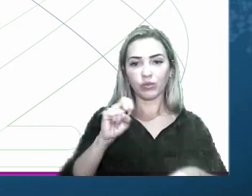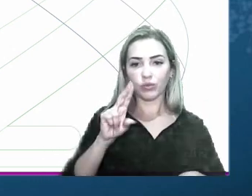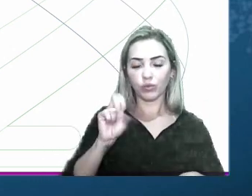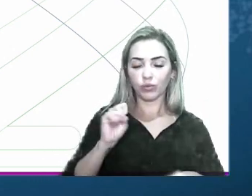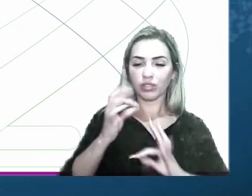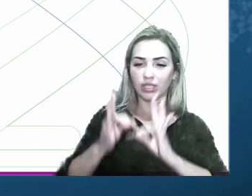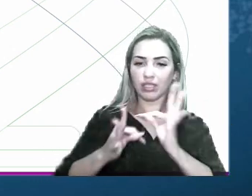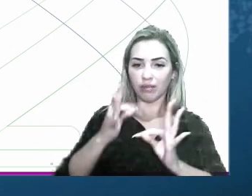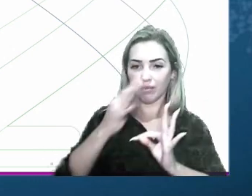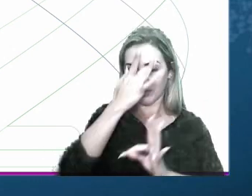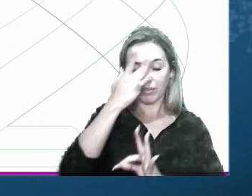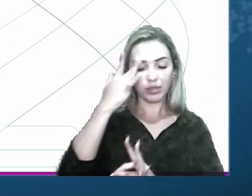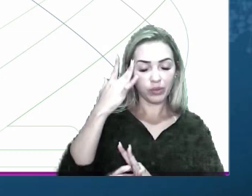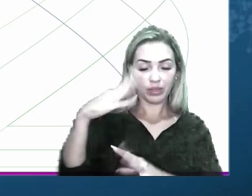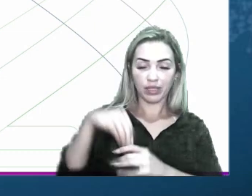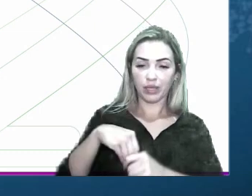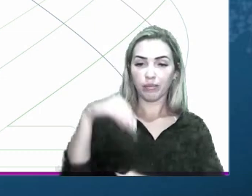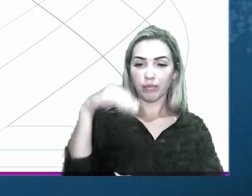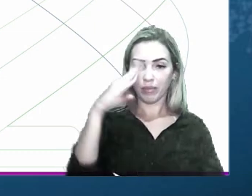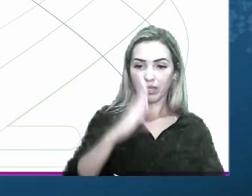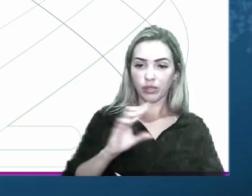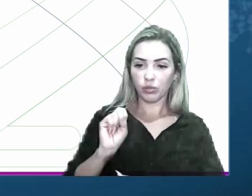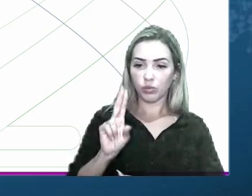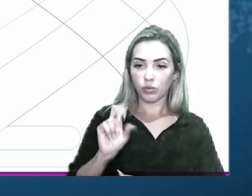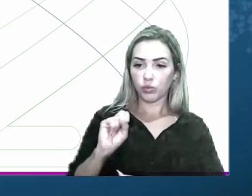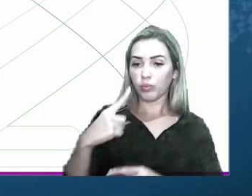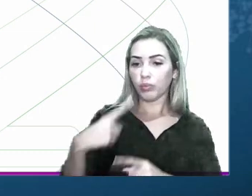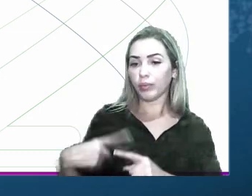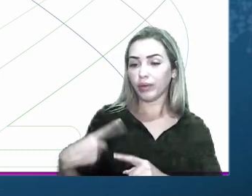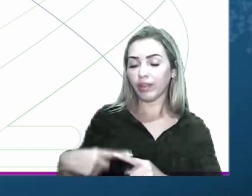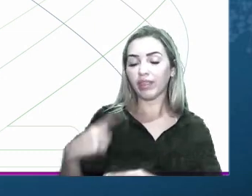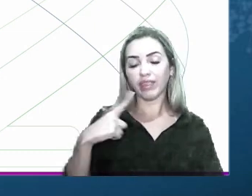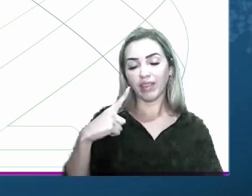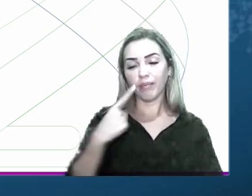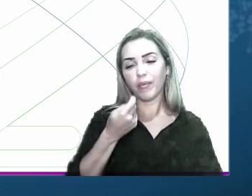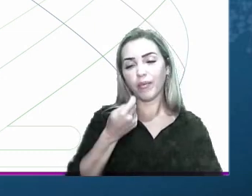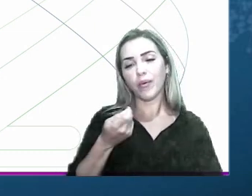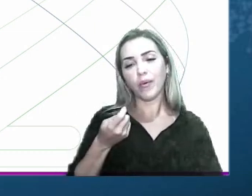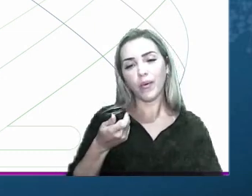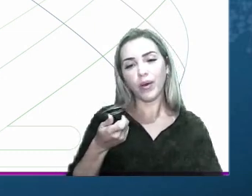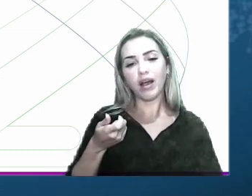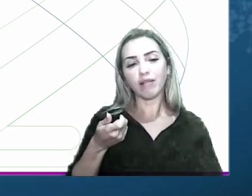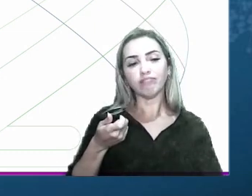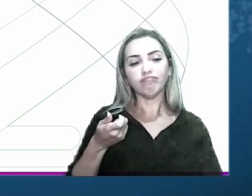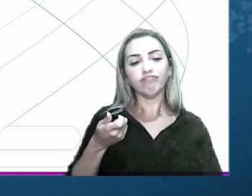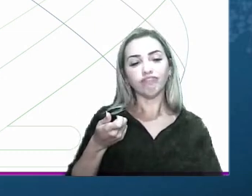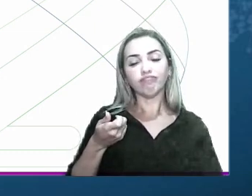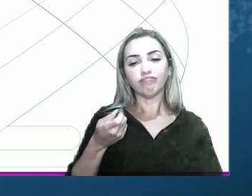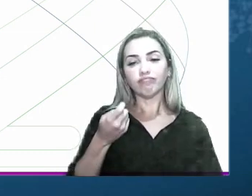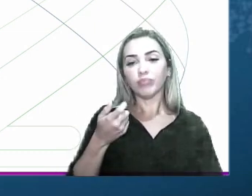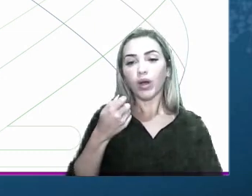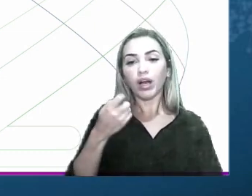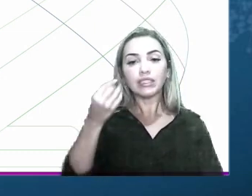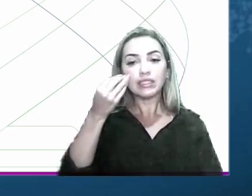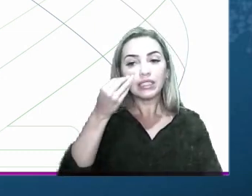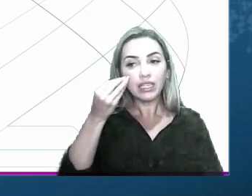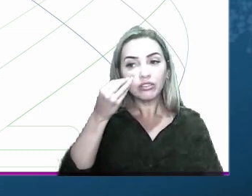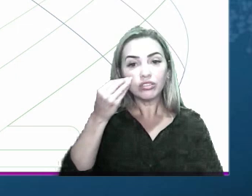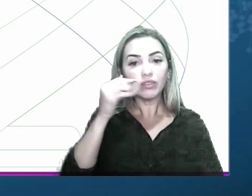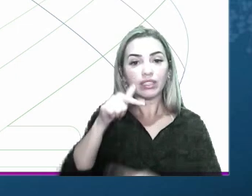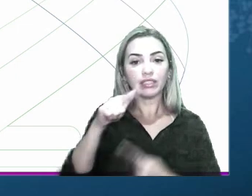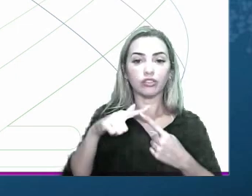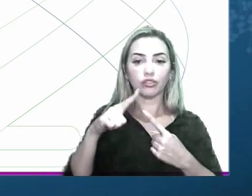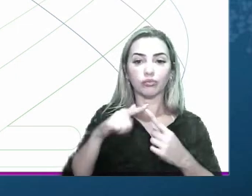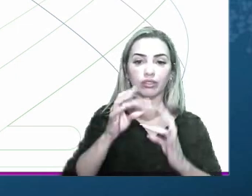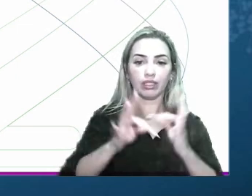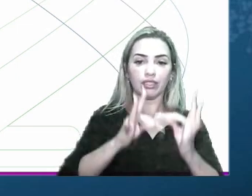de paciente no SUS, porque teve pouquíssimas tentativas desse tipo de